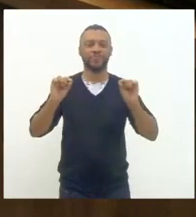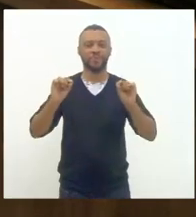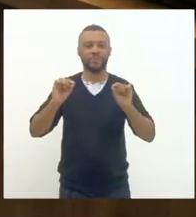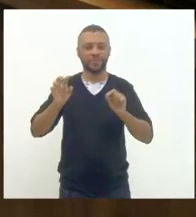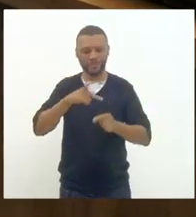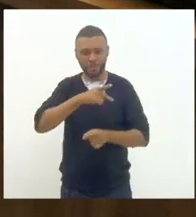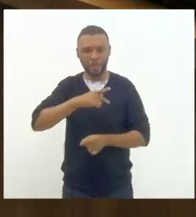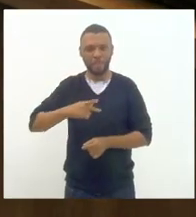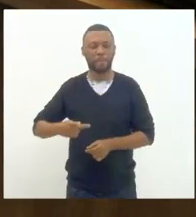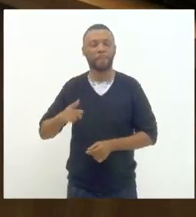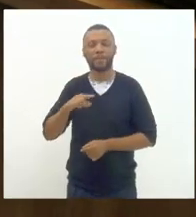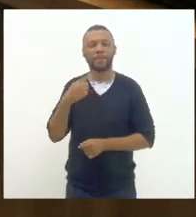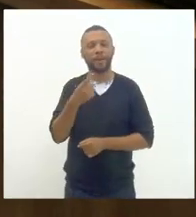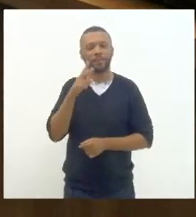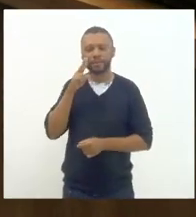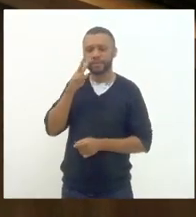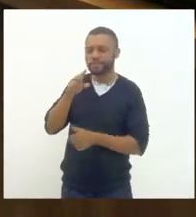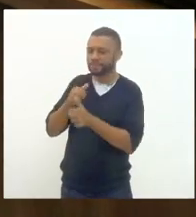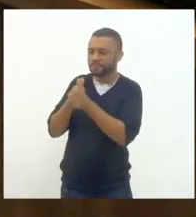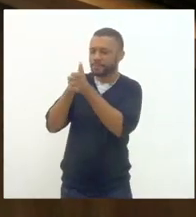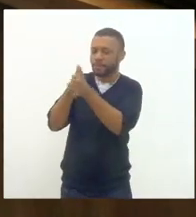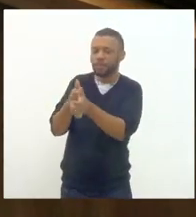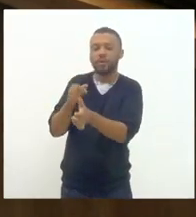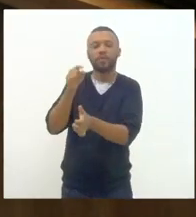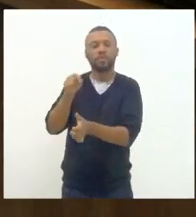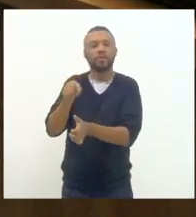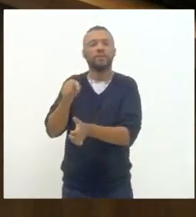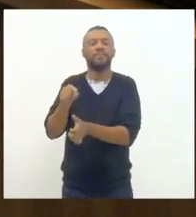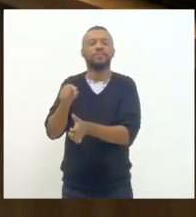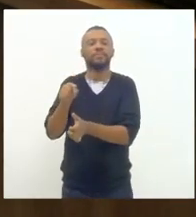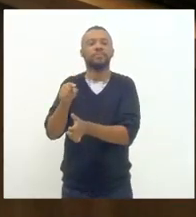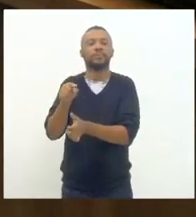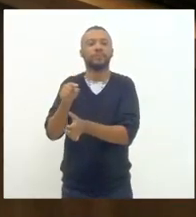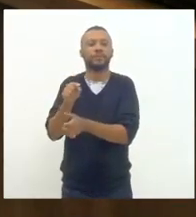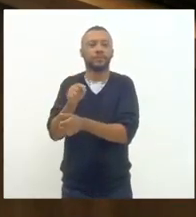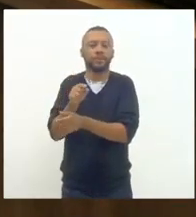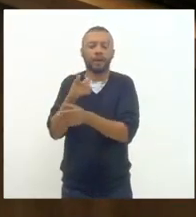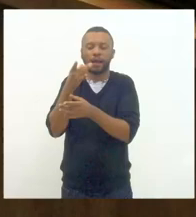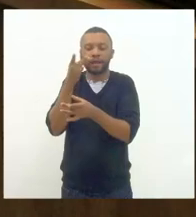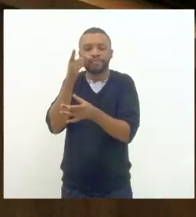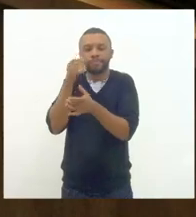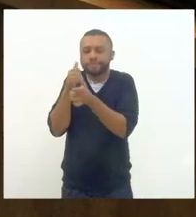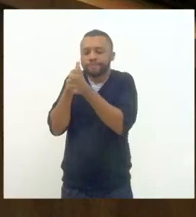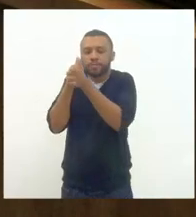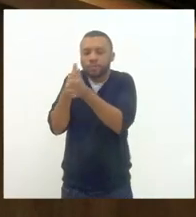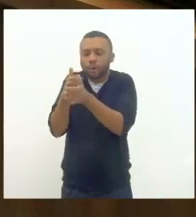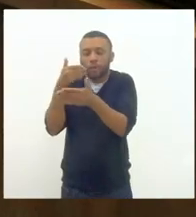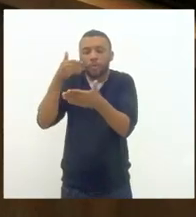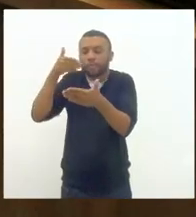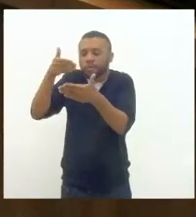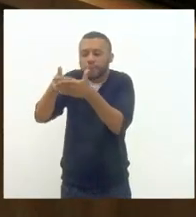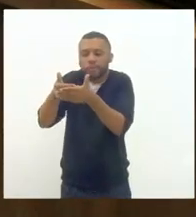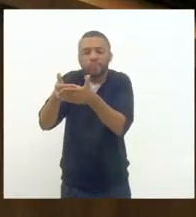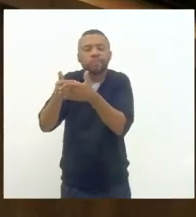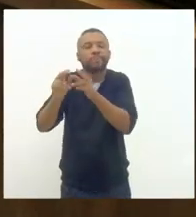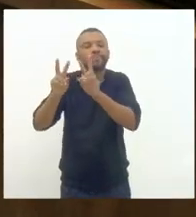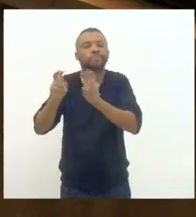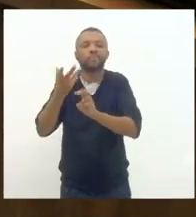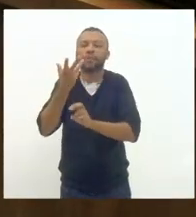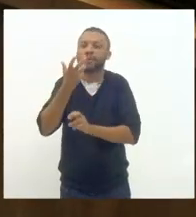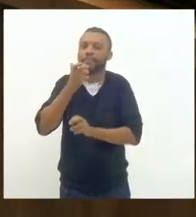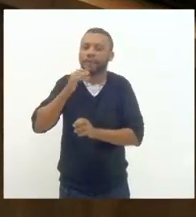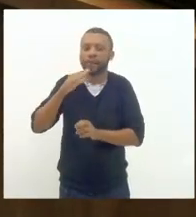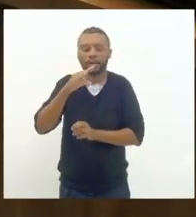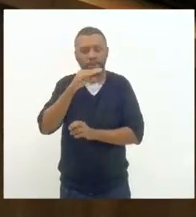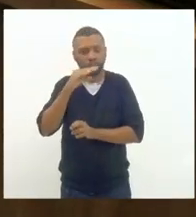nós temos visto, nós acompanhamos muito de perto a questão da infância, a questão da